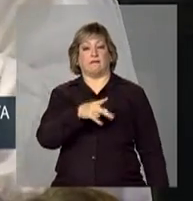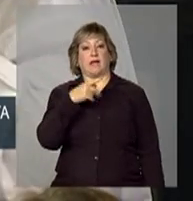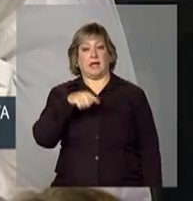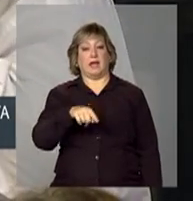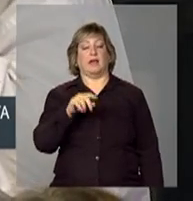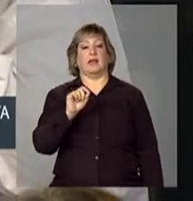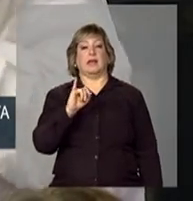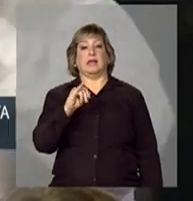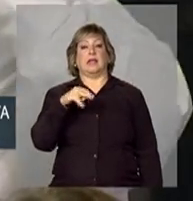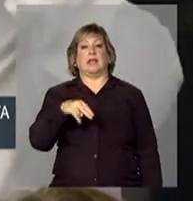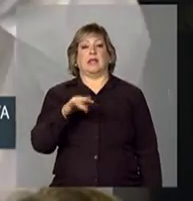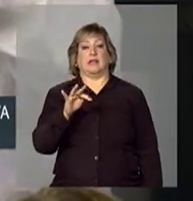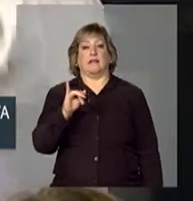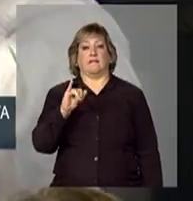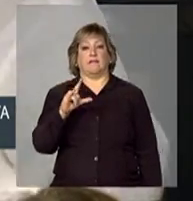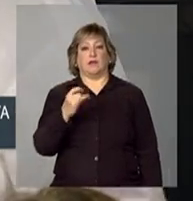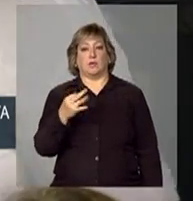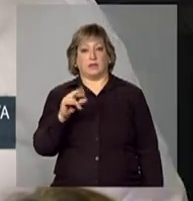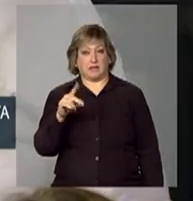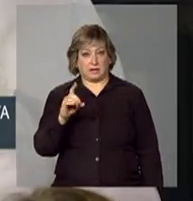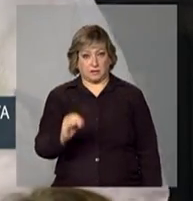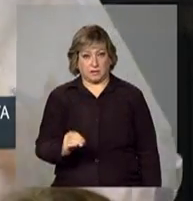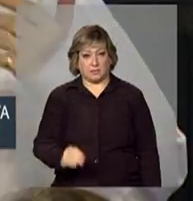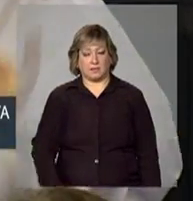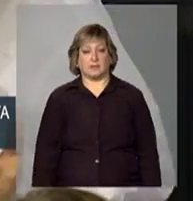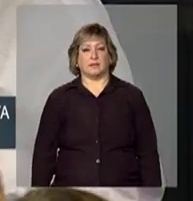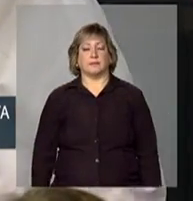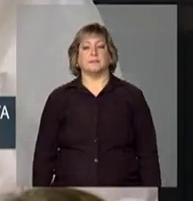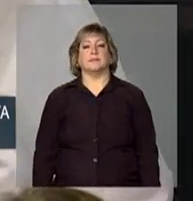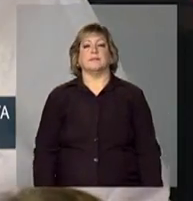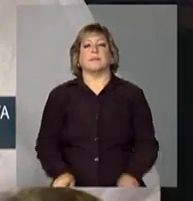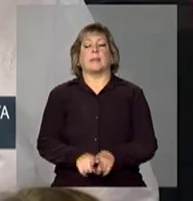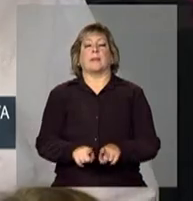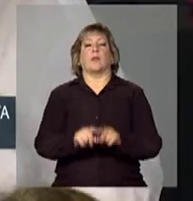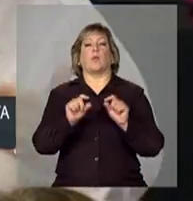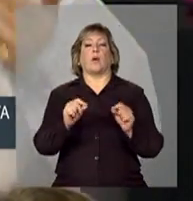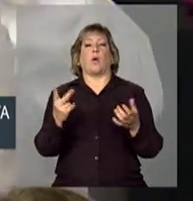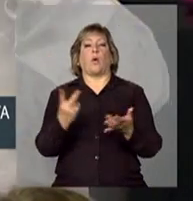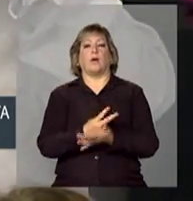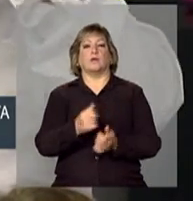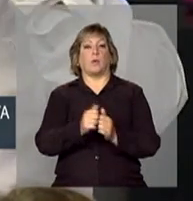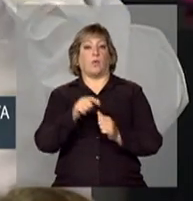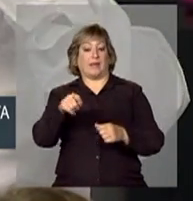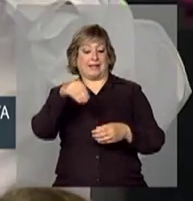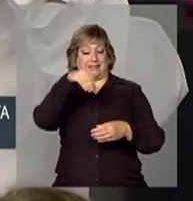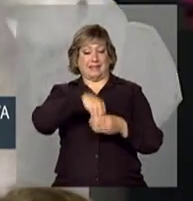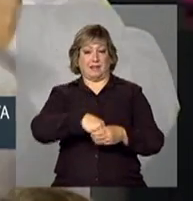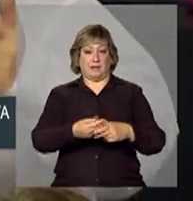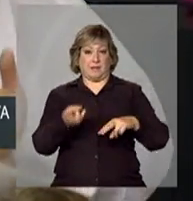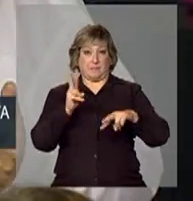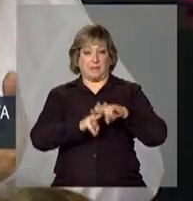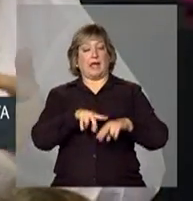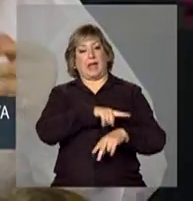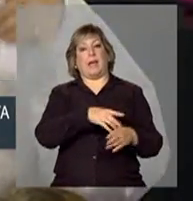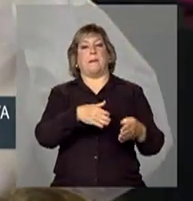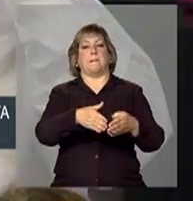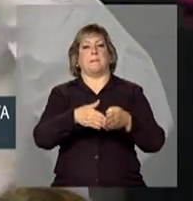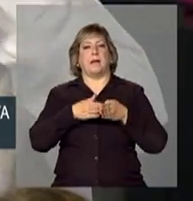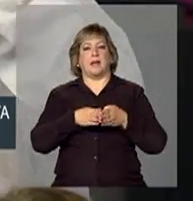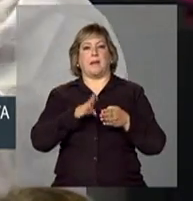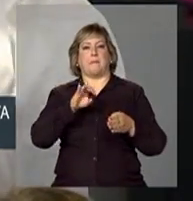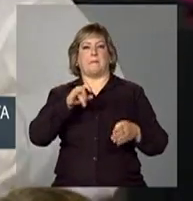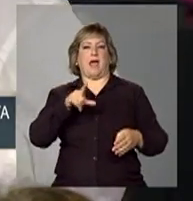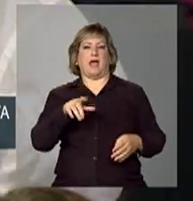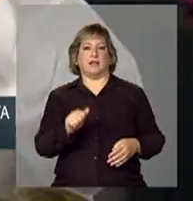Tá? Em seguida, em função do que acontece com ele dentro da prisão, ele pede baixa, né?